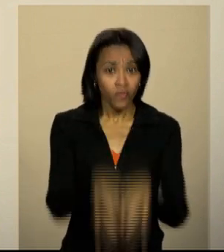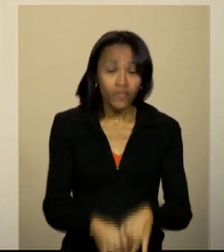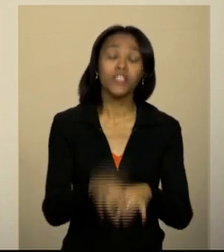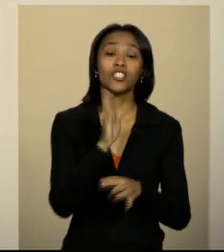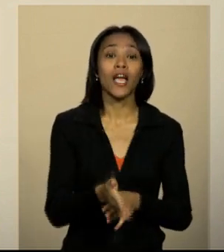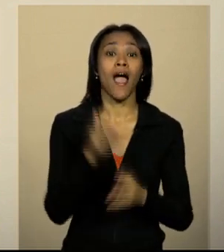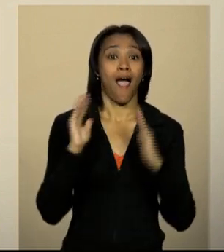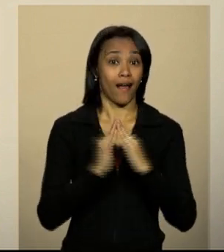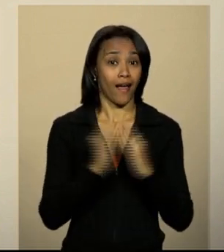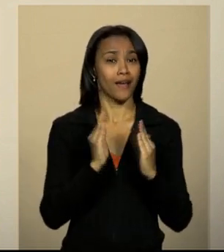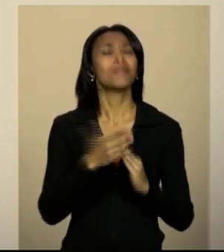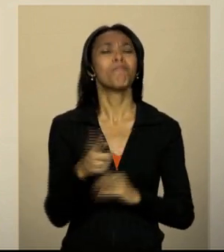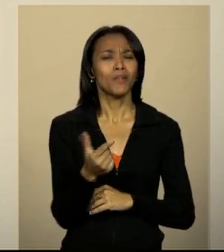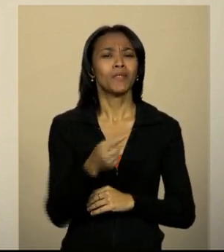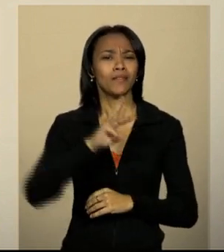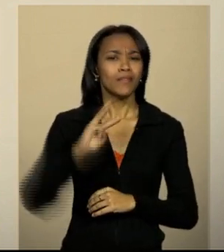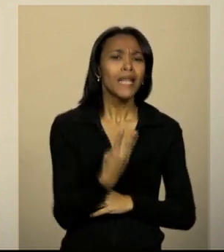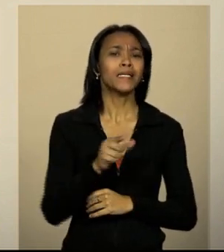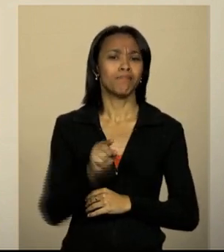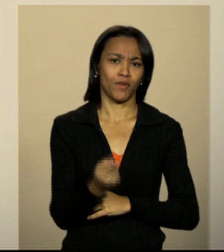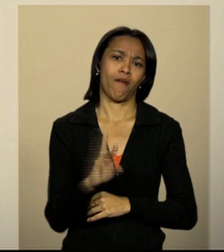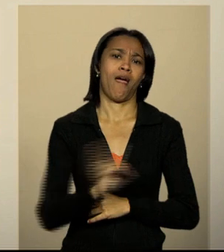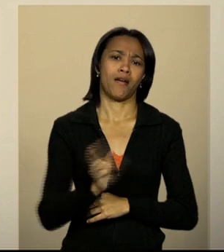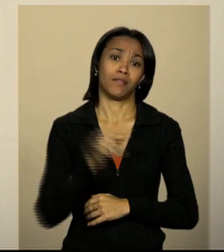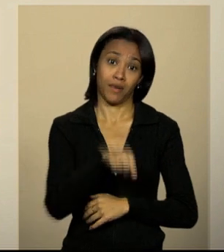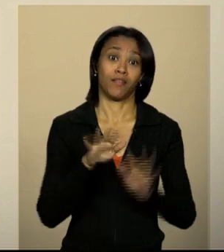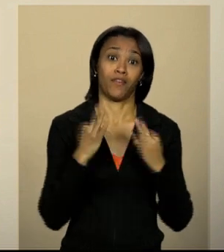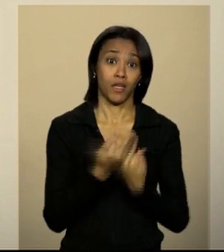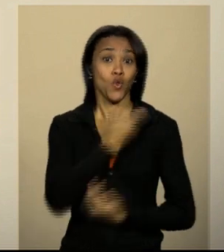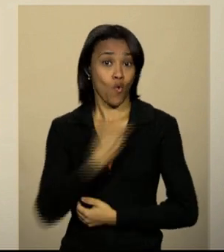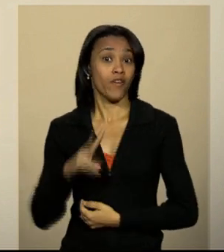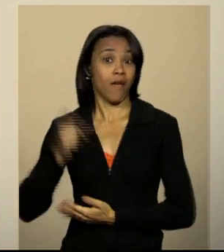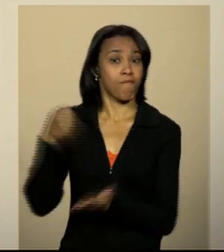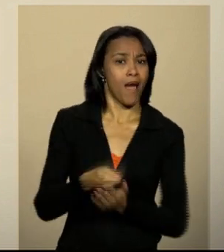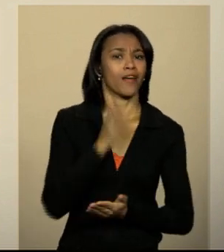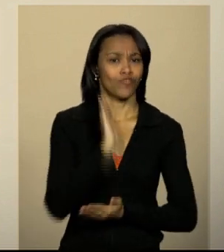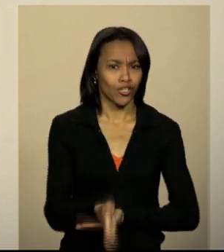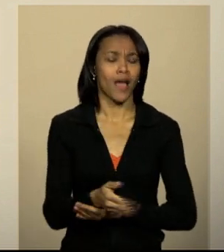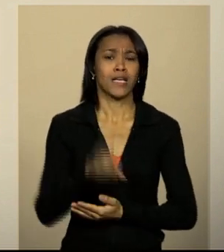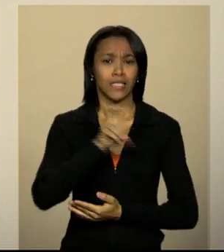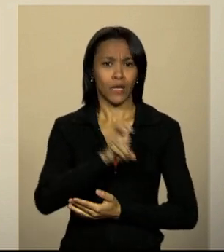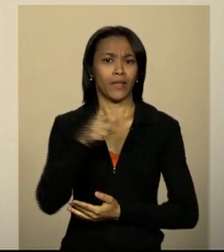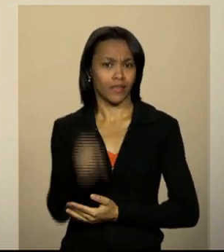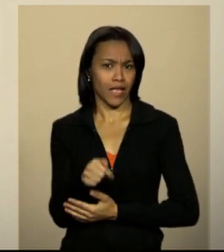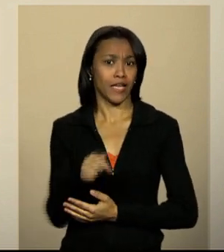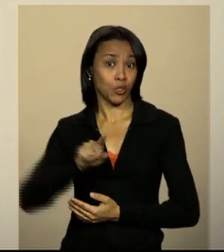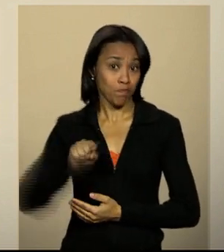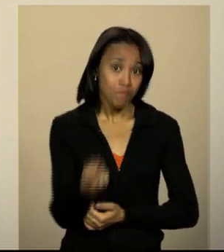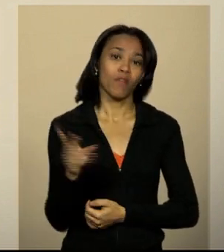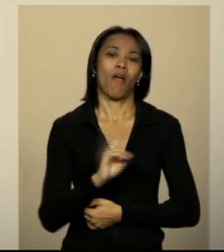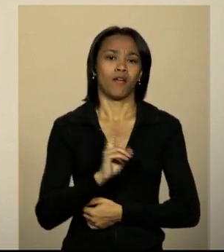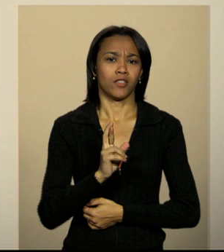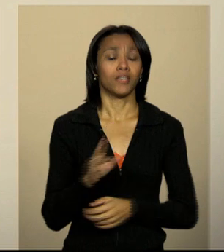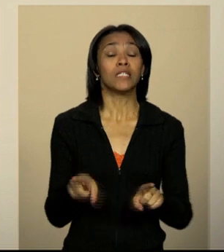Luciano a casa terá r$ 3000 para essa família e o governo terá pago os outros 57 mil